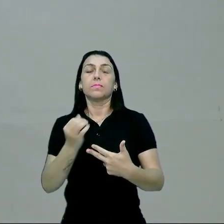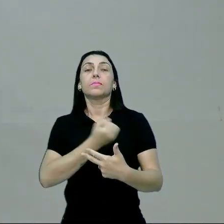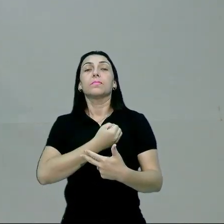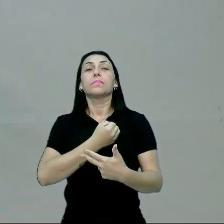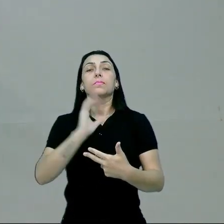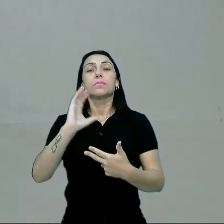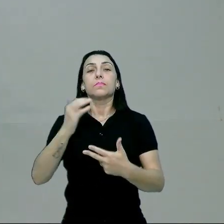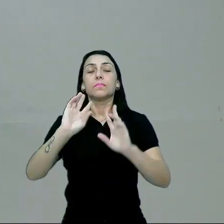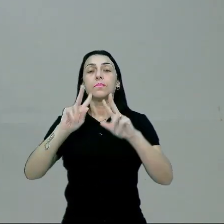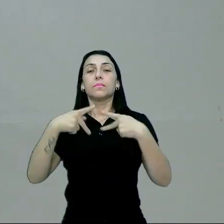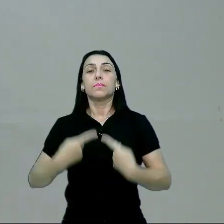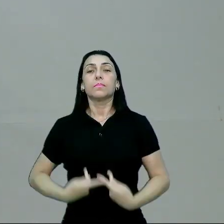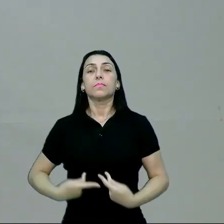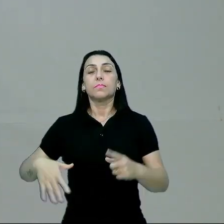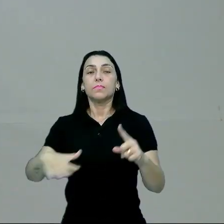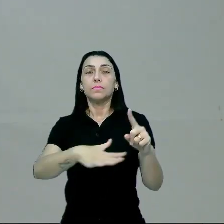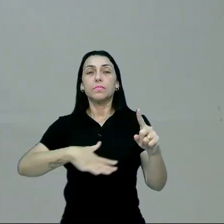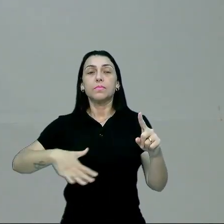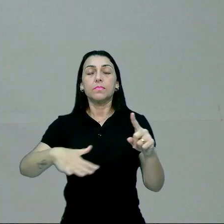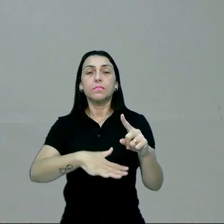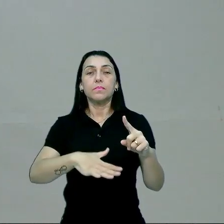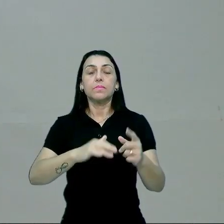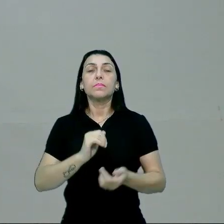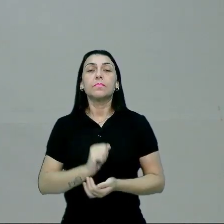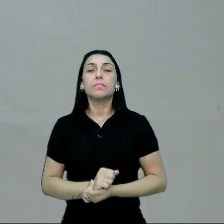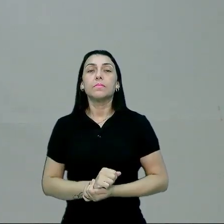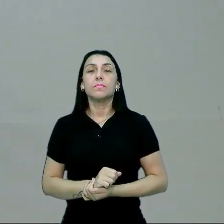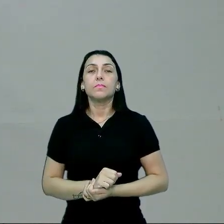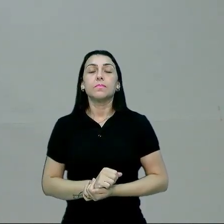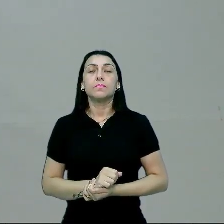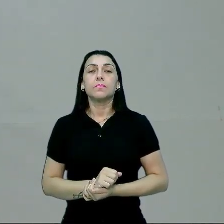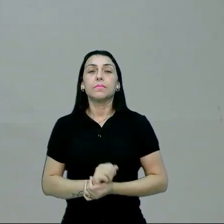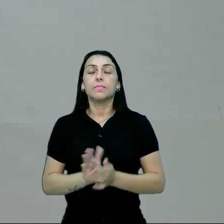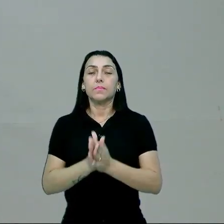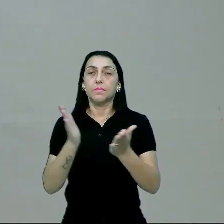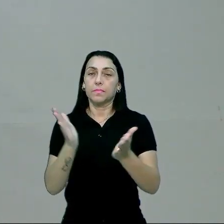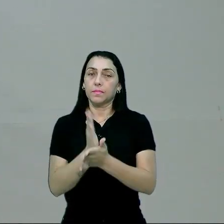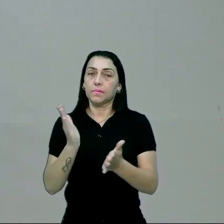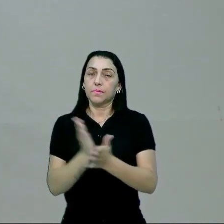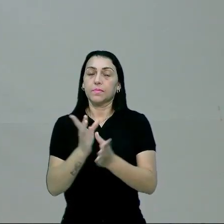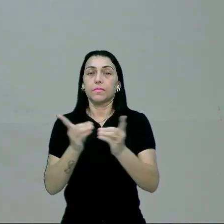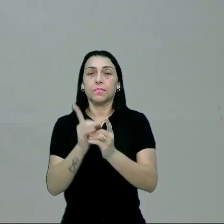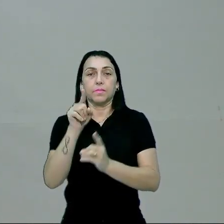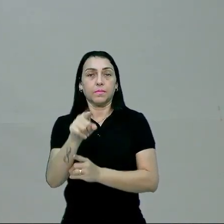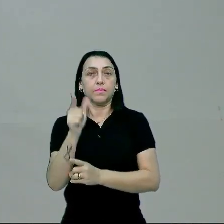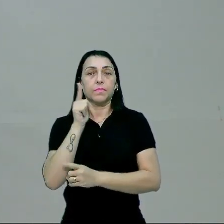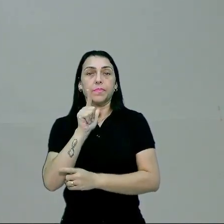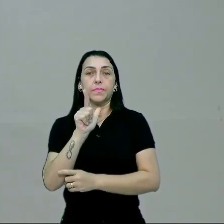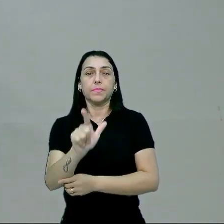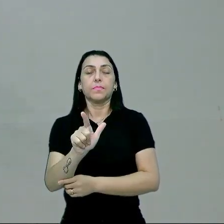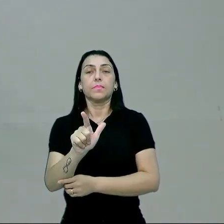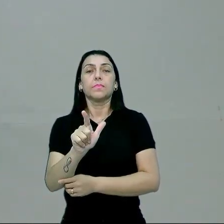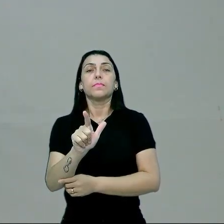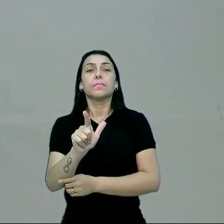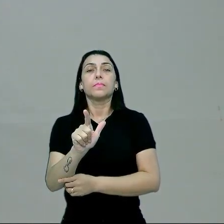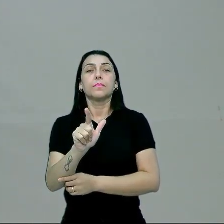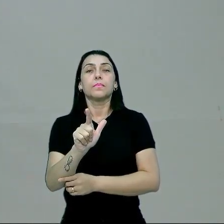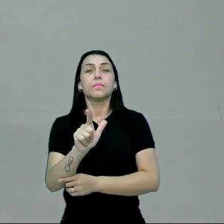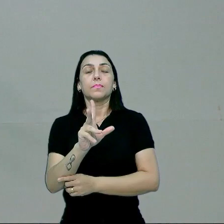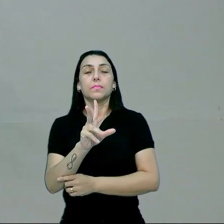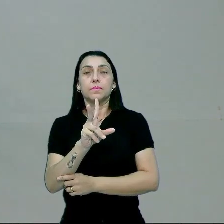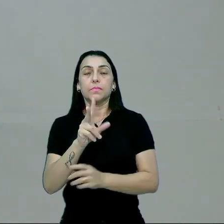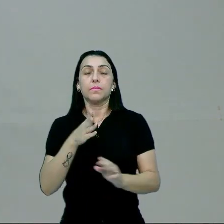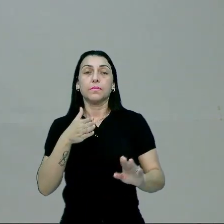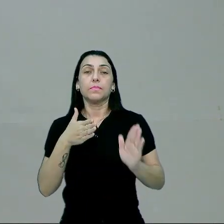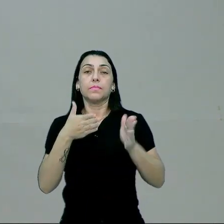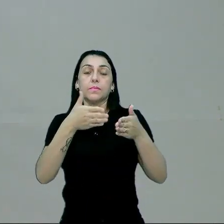Ciências Humanas e Sociais Aplicadas. Neste livro didático, você conseguirá